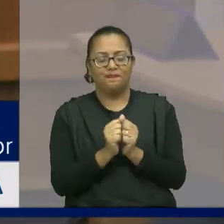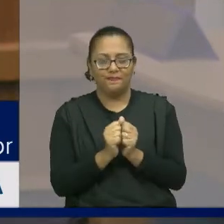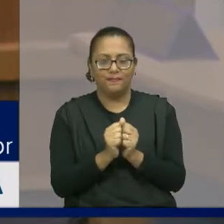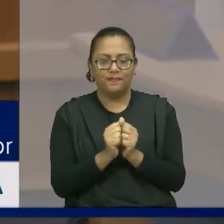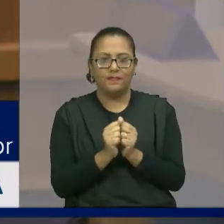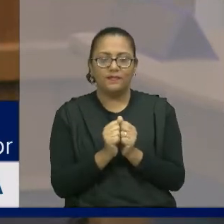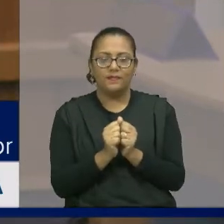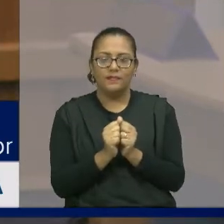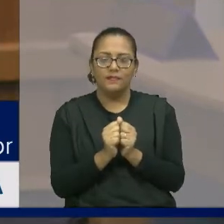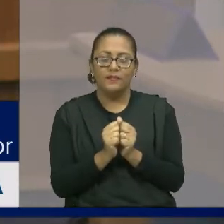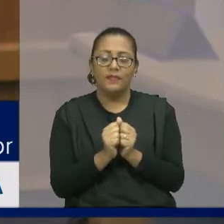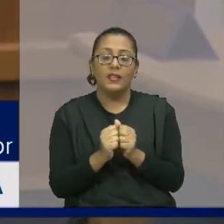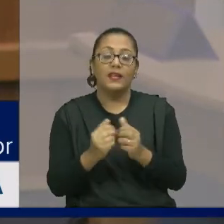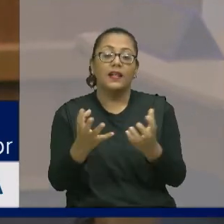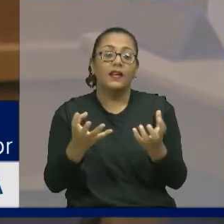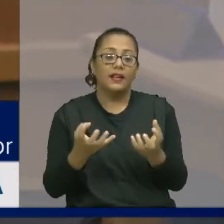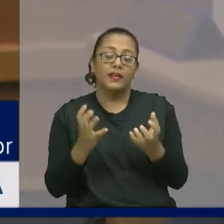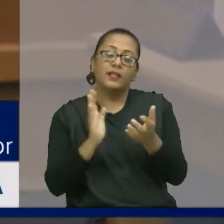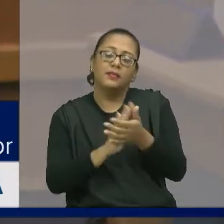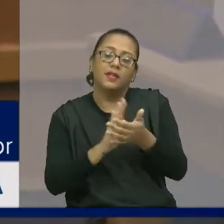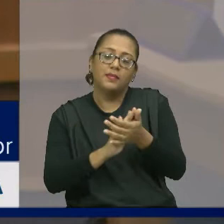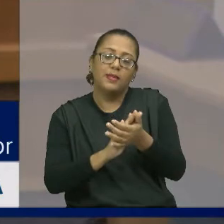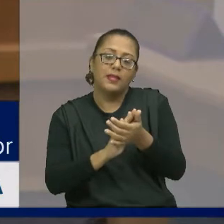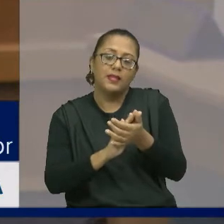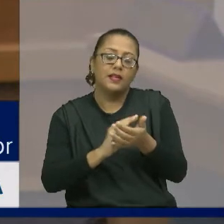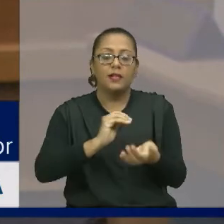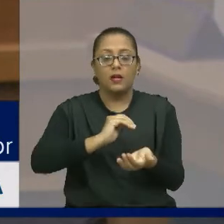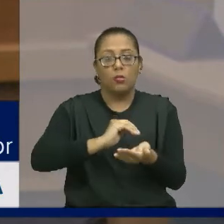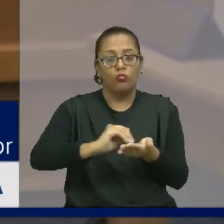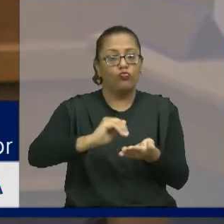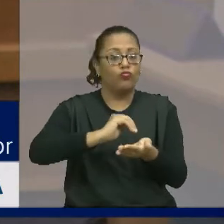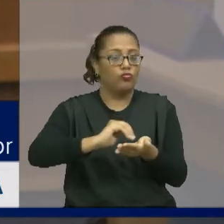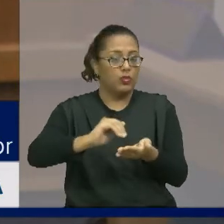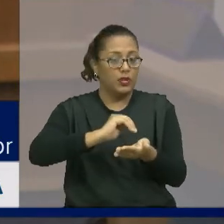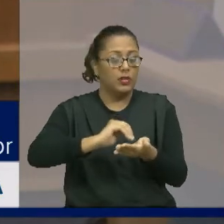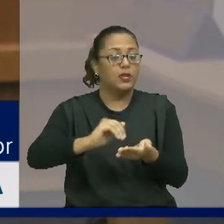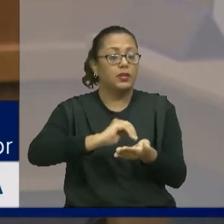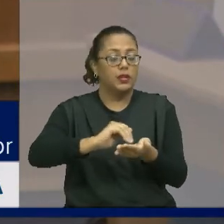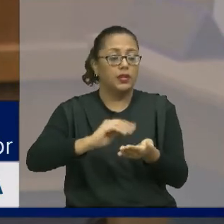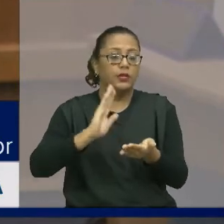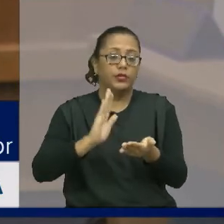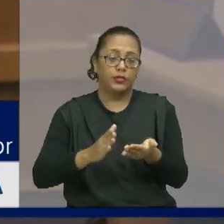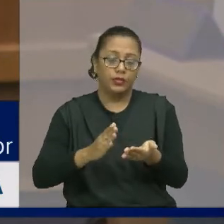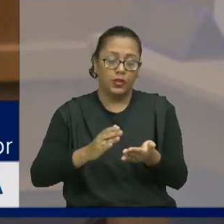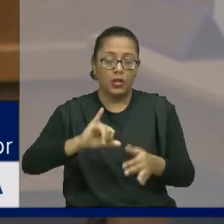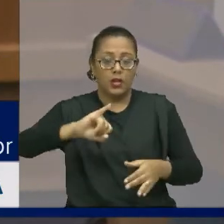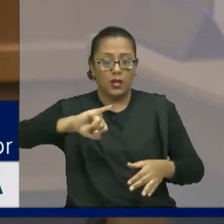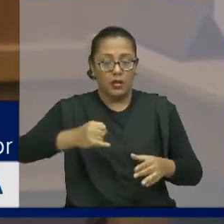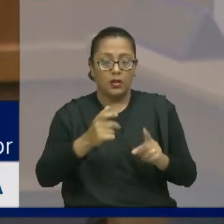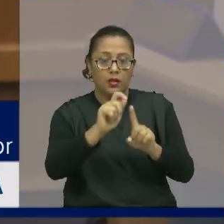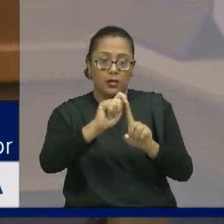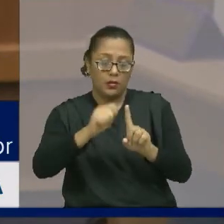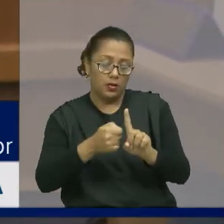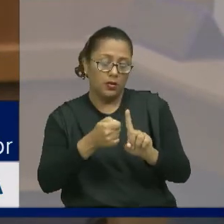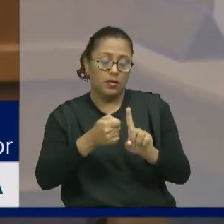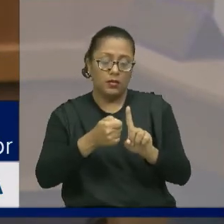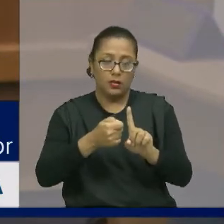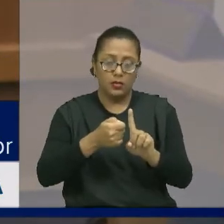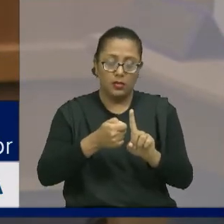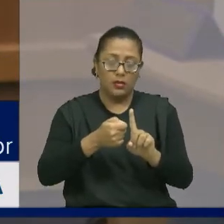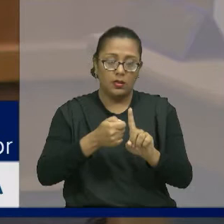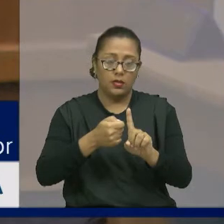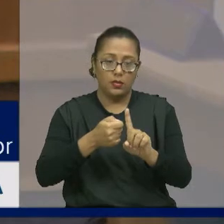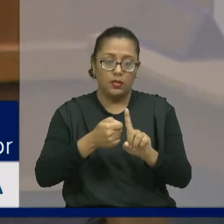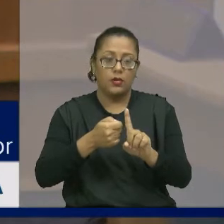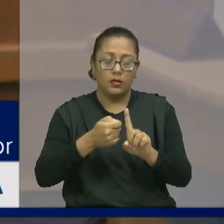Gostaria também de parabenizar todo o secretariado que, a partir de 1º de janeiro de 2021, assume suas pastas,